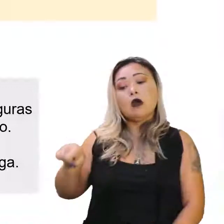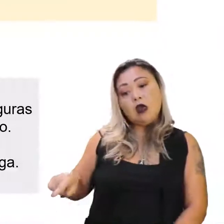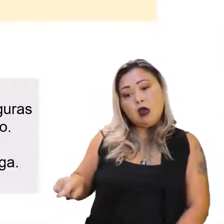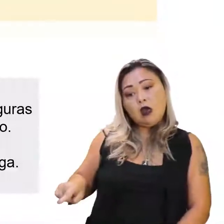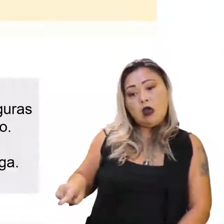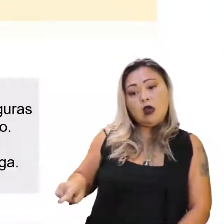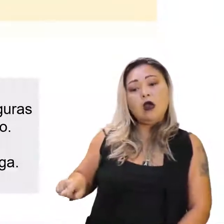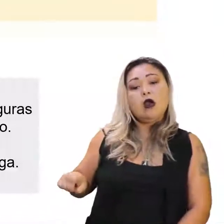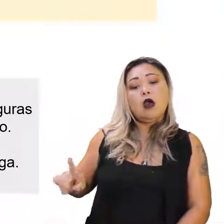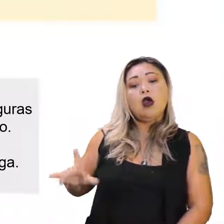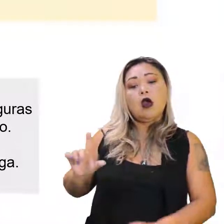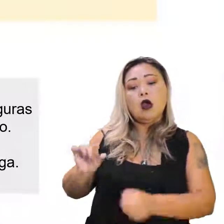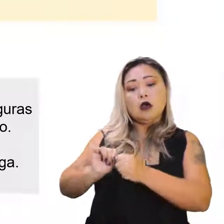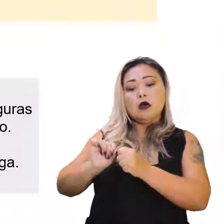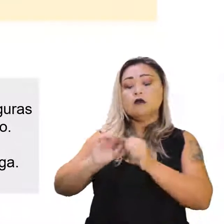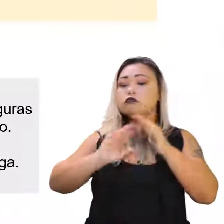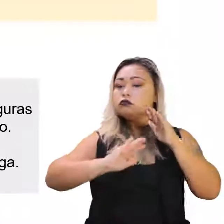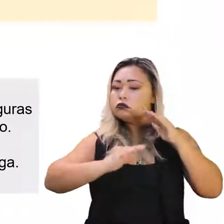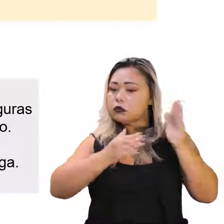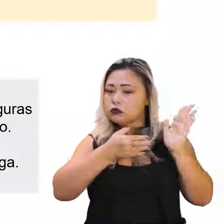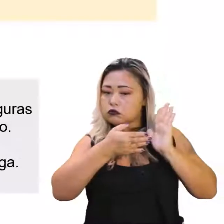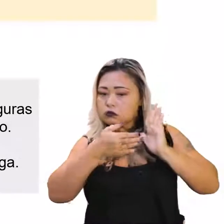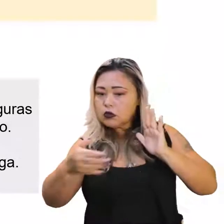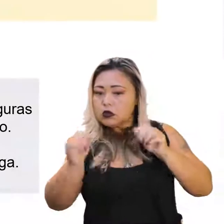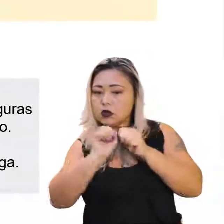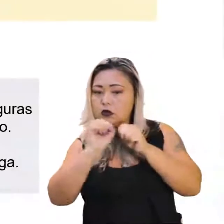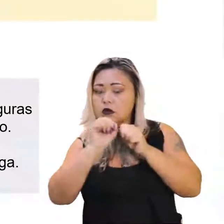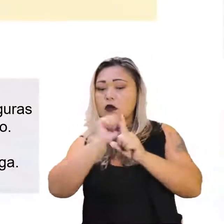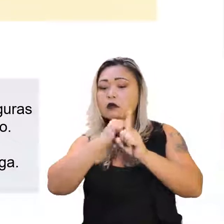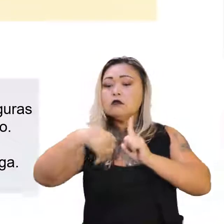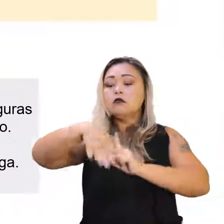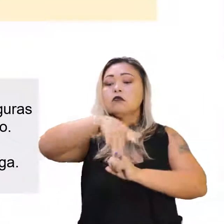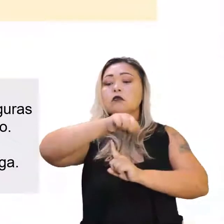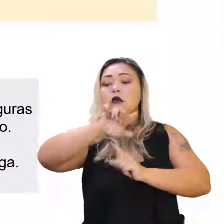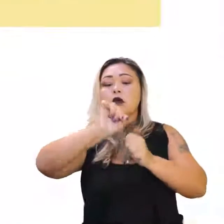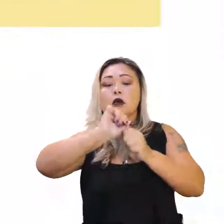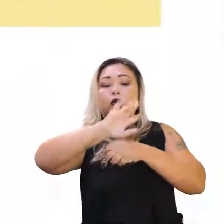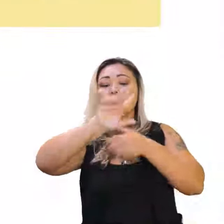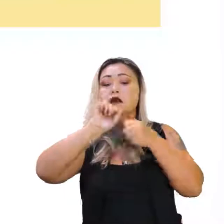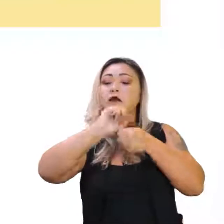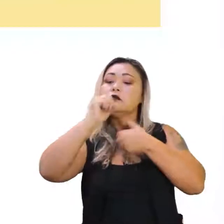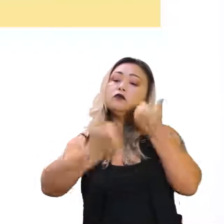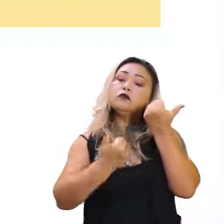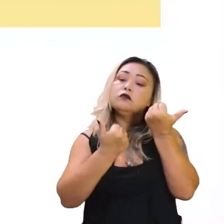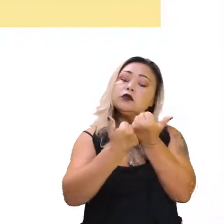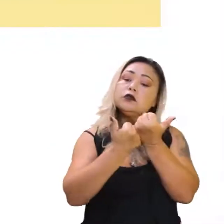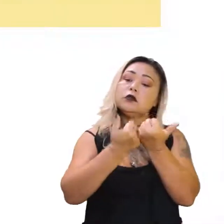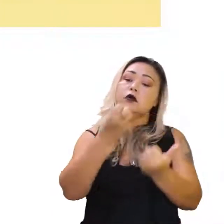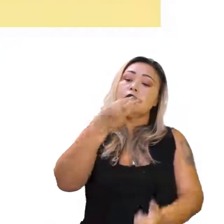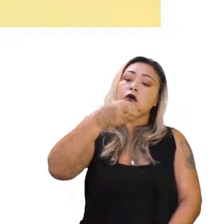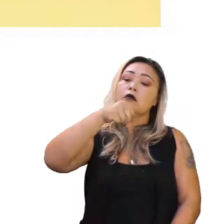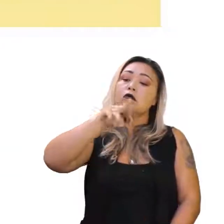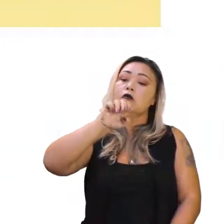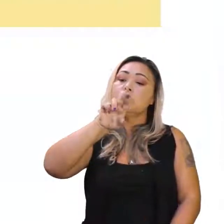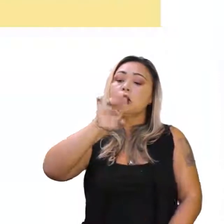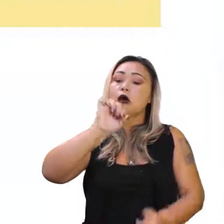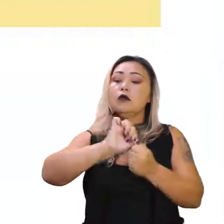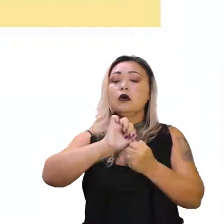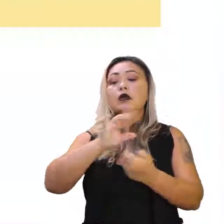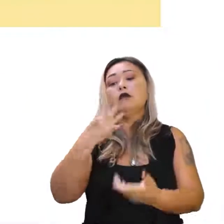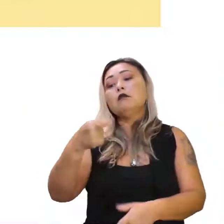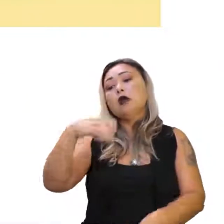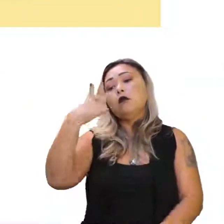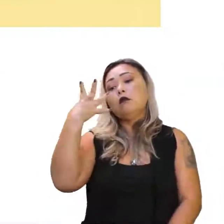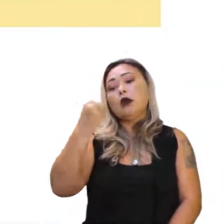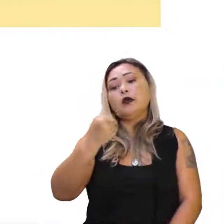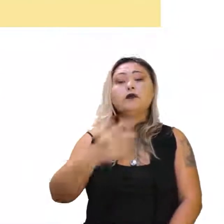uma idade de ouro da sociedade grega e houve, então, a substituição do mármore pelo belo. E aí vem a arte romana com